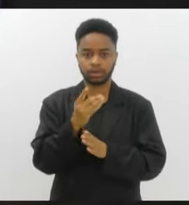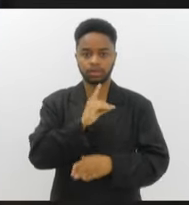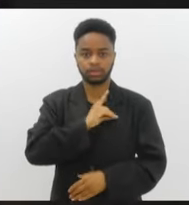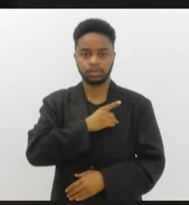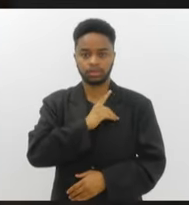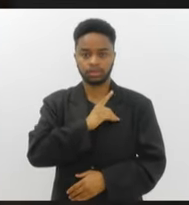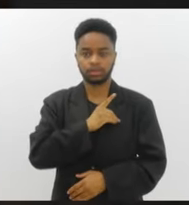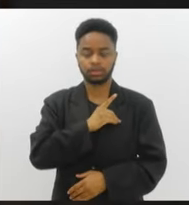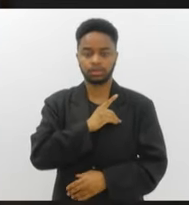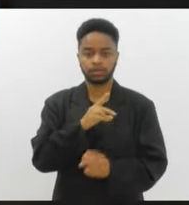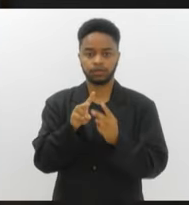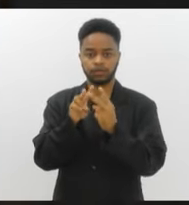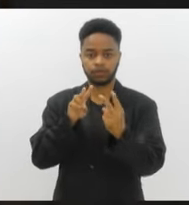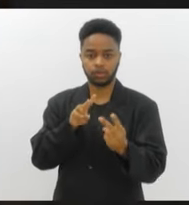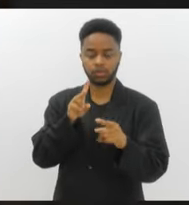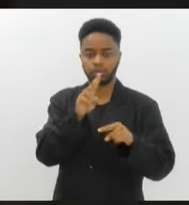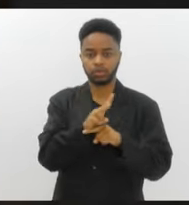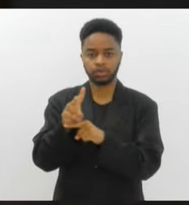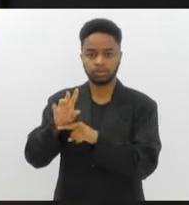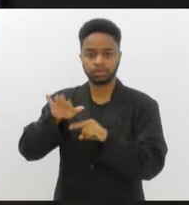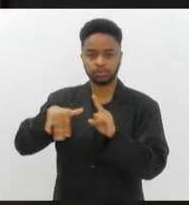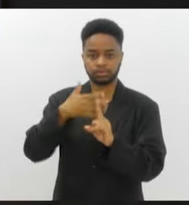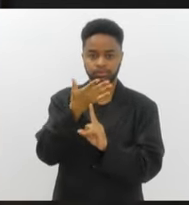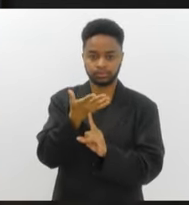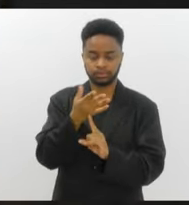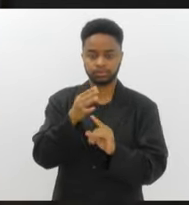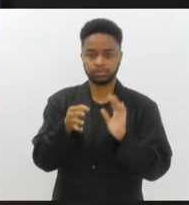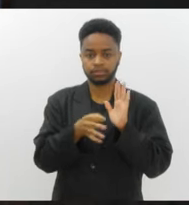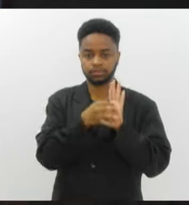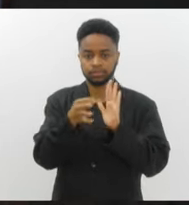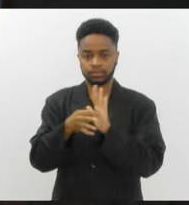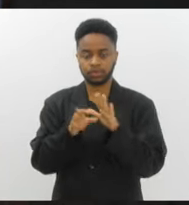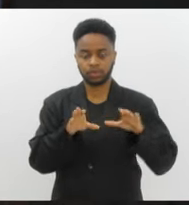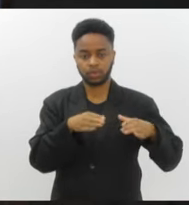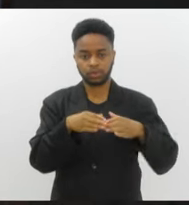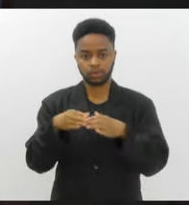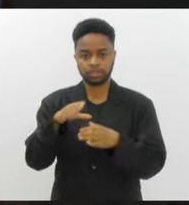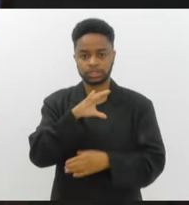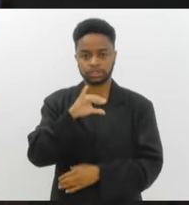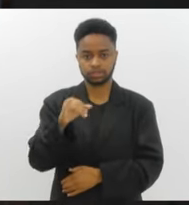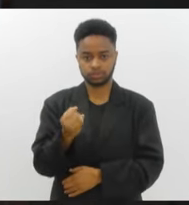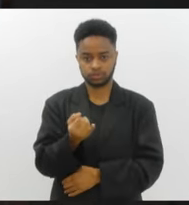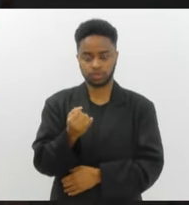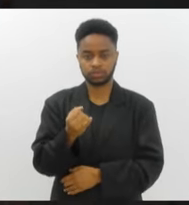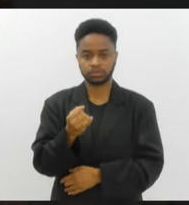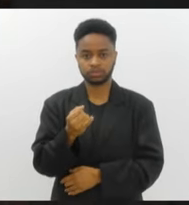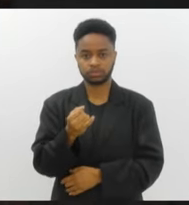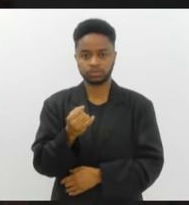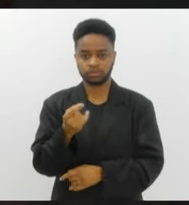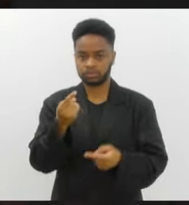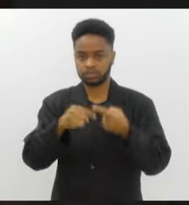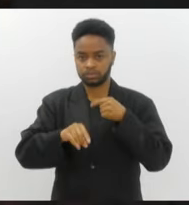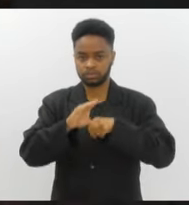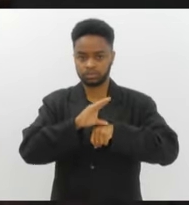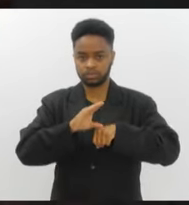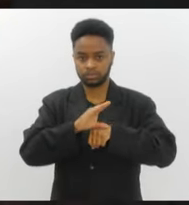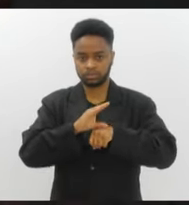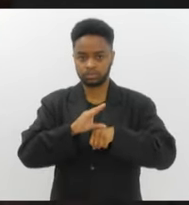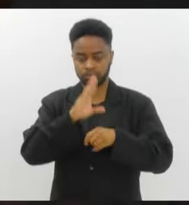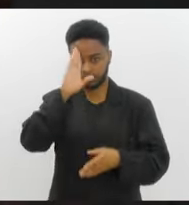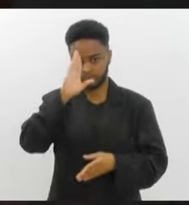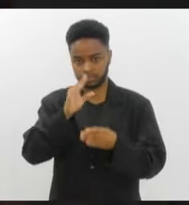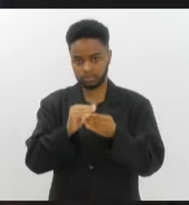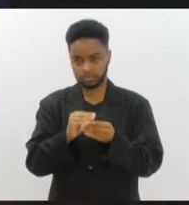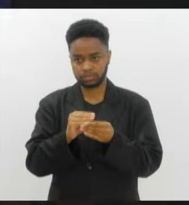Delegacia Eletrônica de Proteção ao Meio Ambiente. Pareceres das comissões Constituição e Justiça pela inconstitucionalidade,